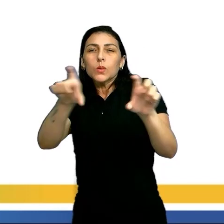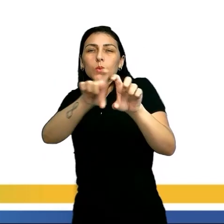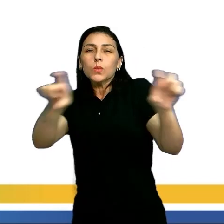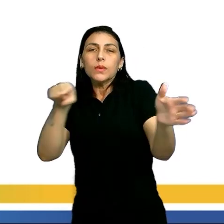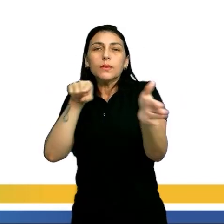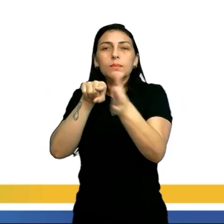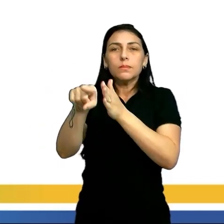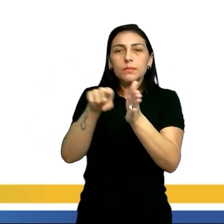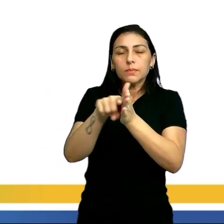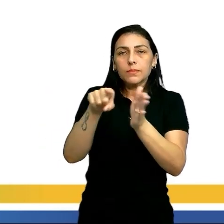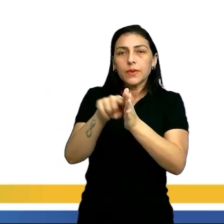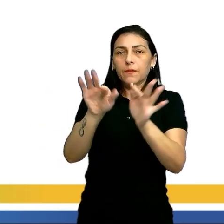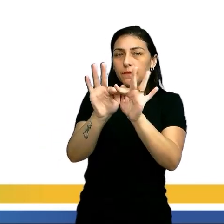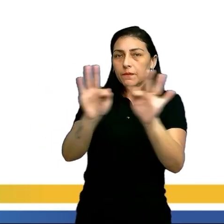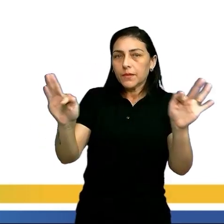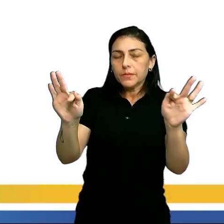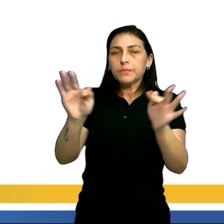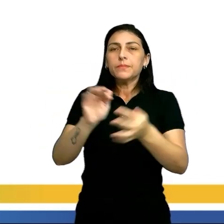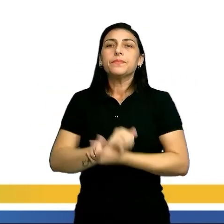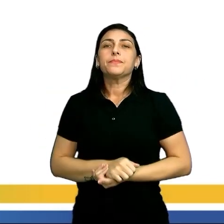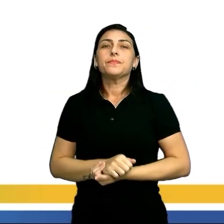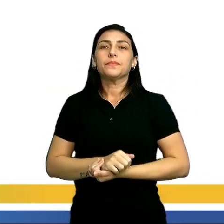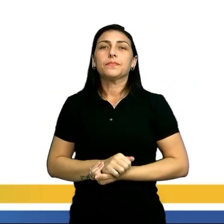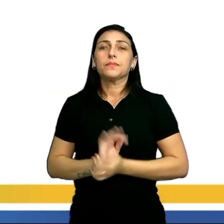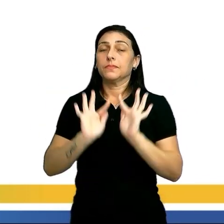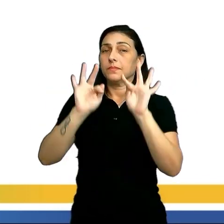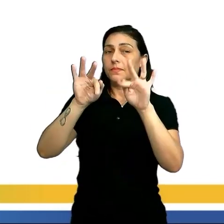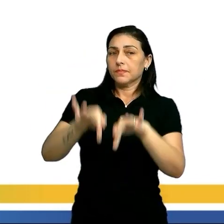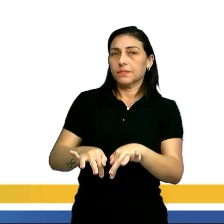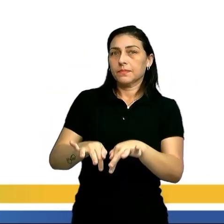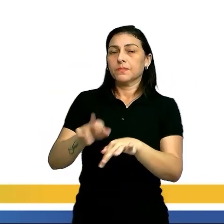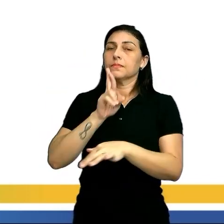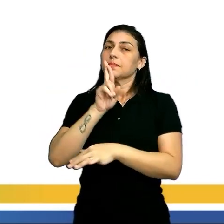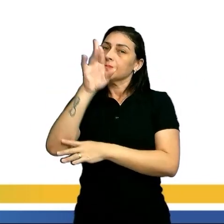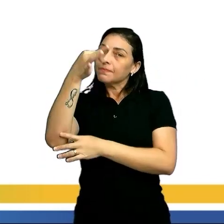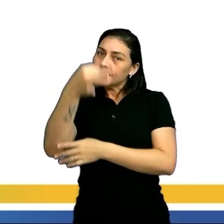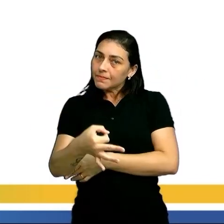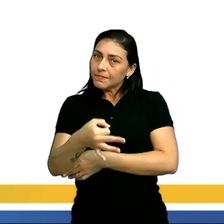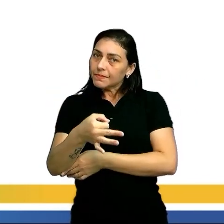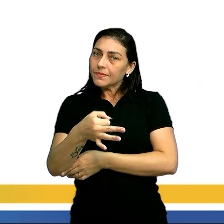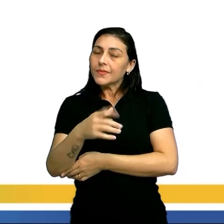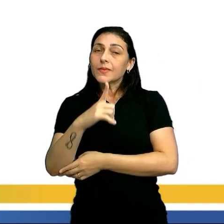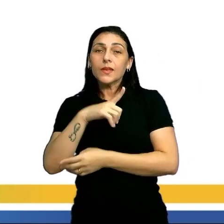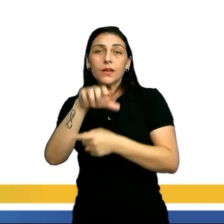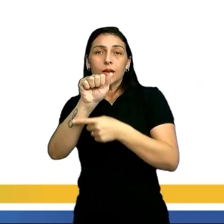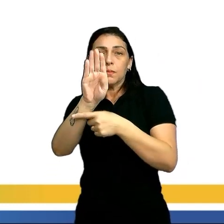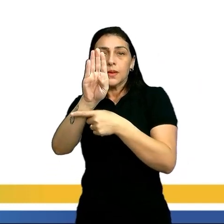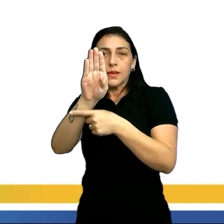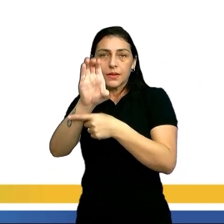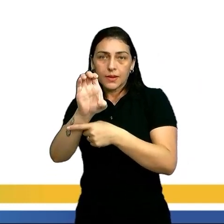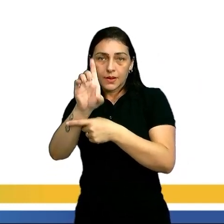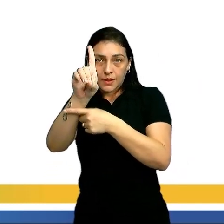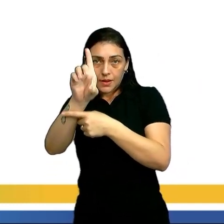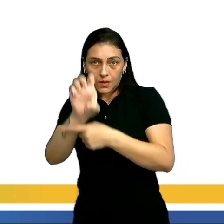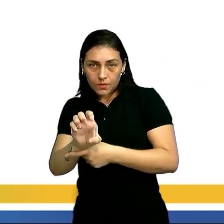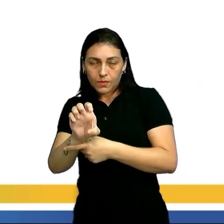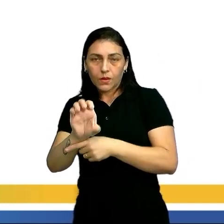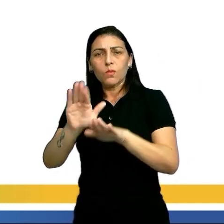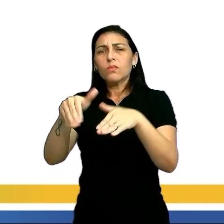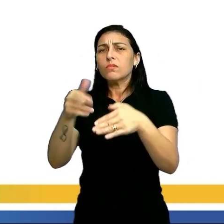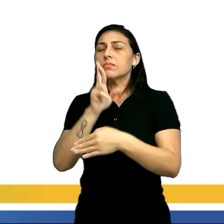enunciado, essa última frase. Por fim, já dá para responder, temos A, B, C, D ou